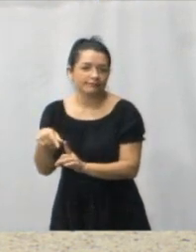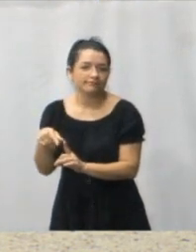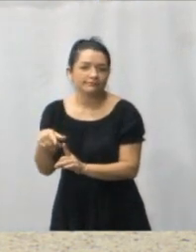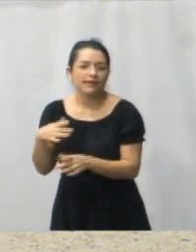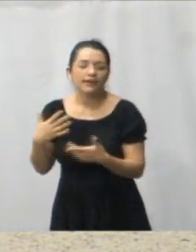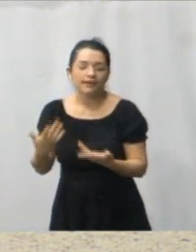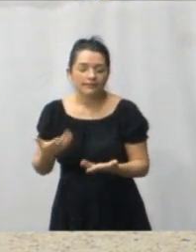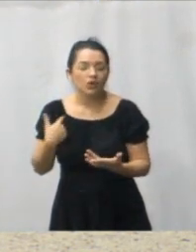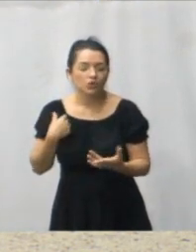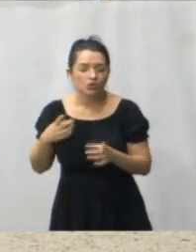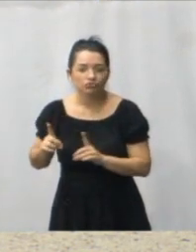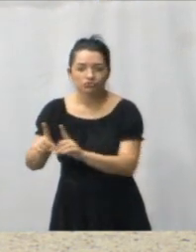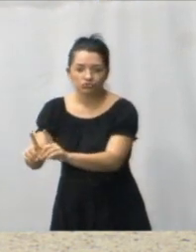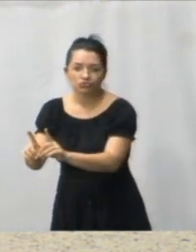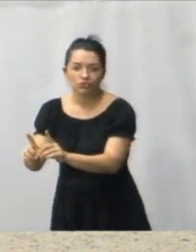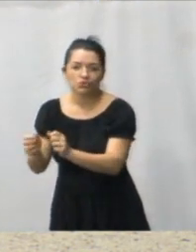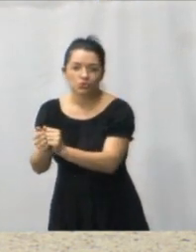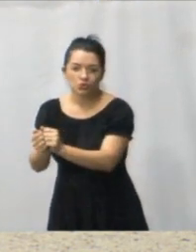irregularidades.